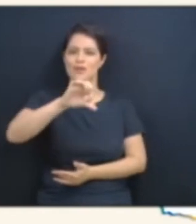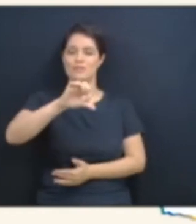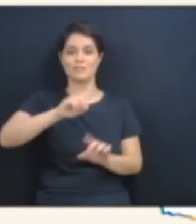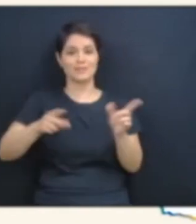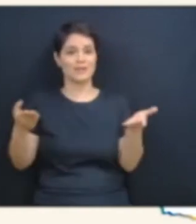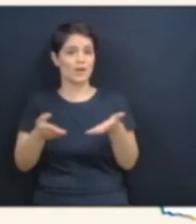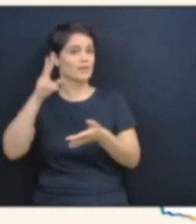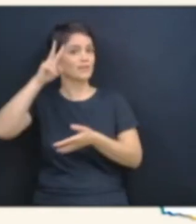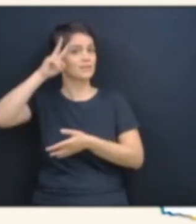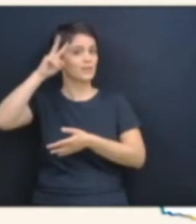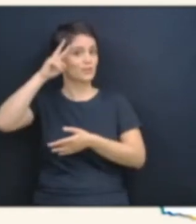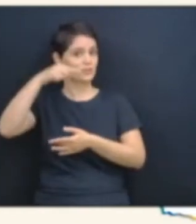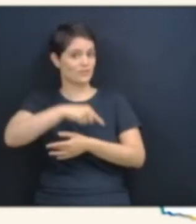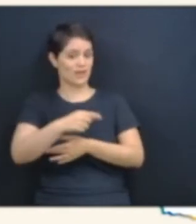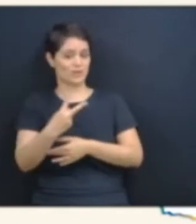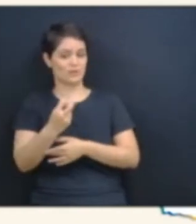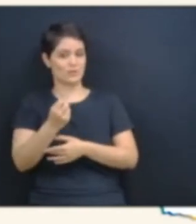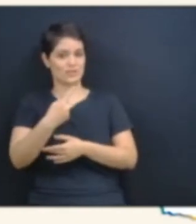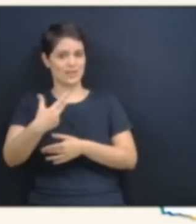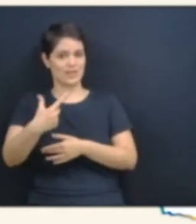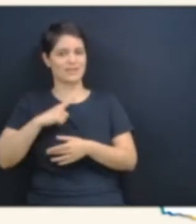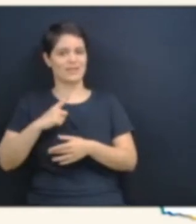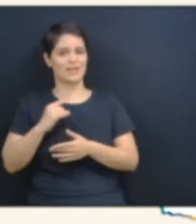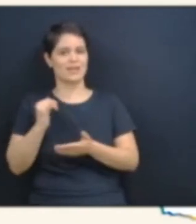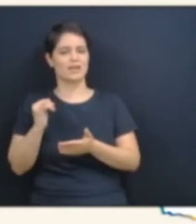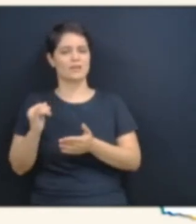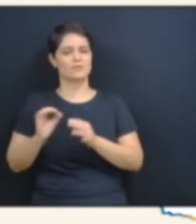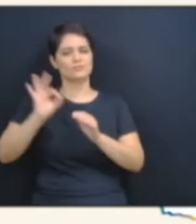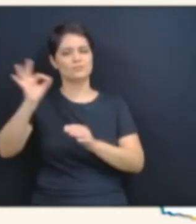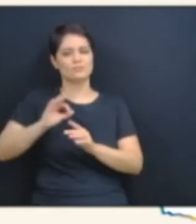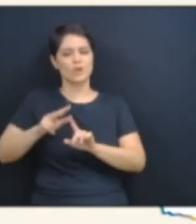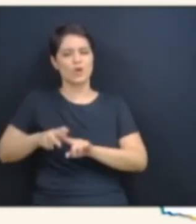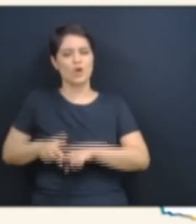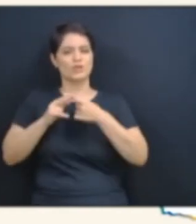segunda-feira para 2023, o mesmo caminhão paga R$